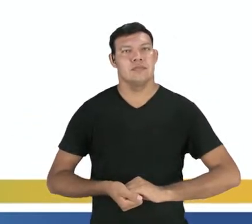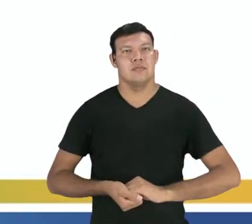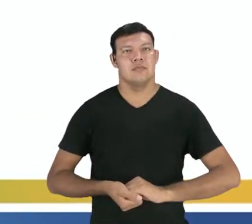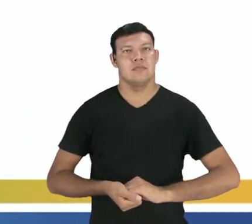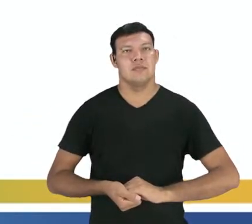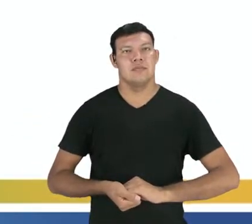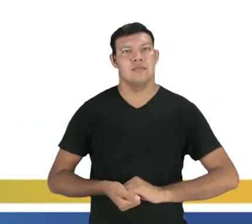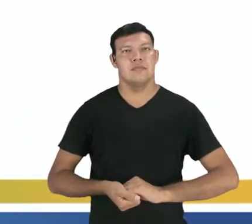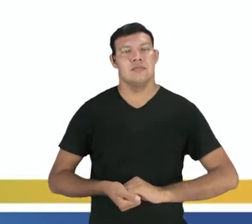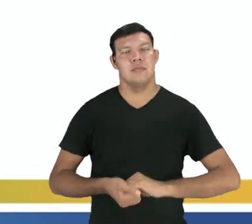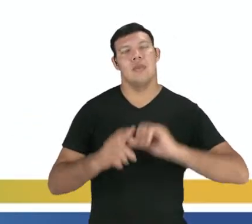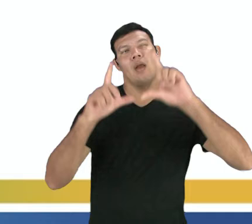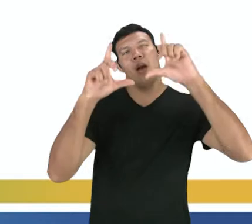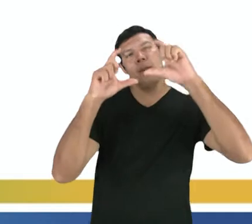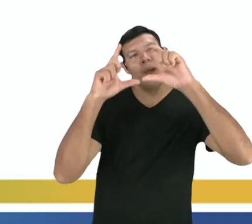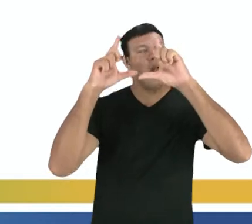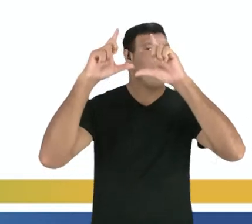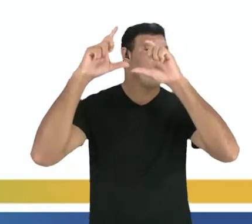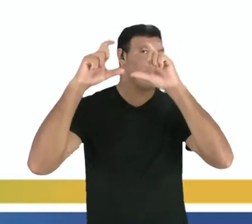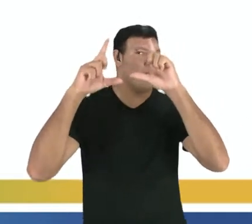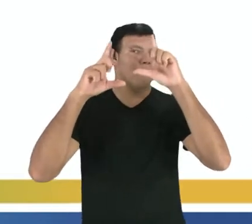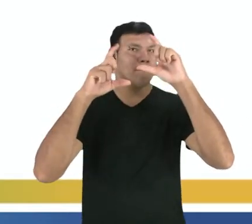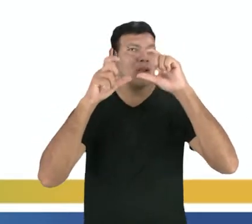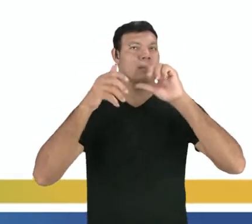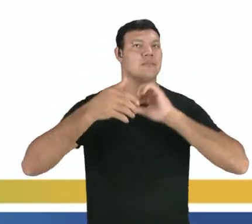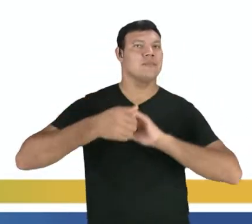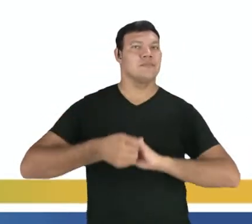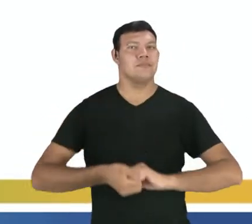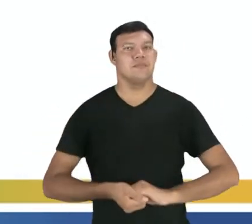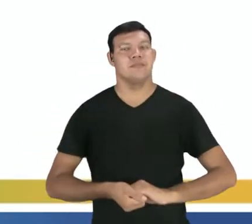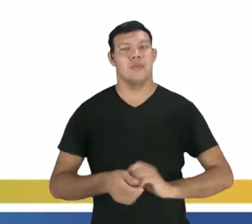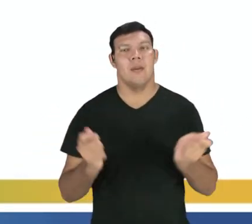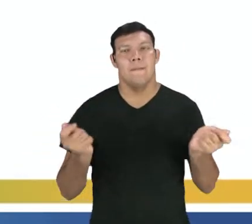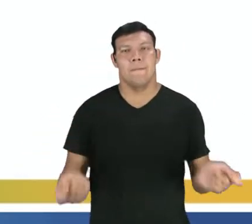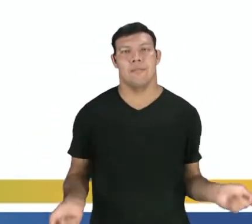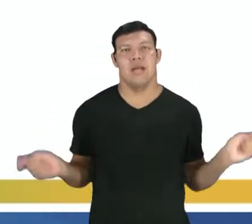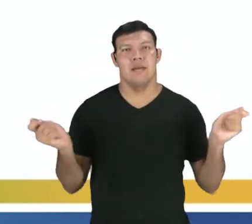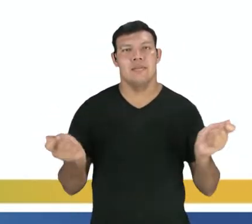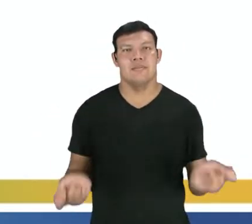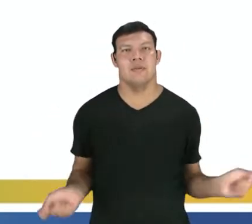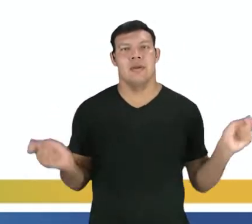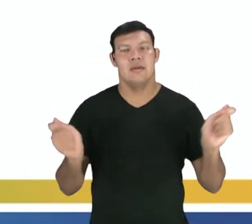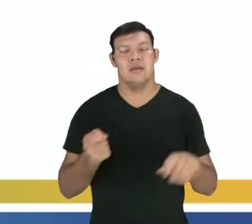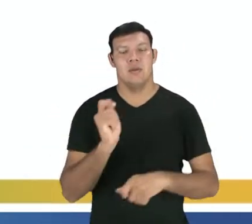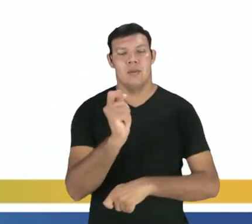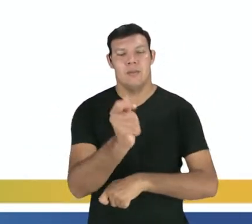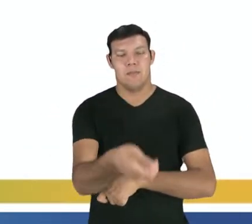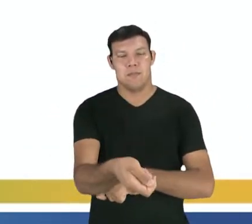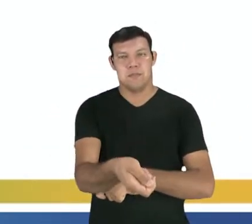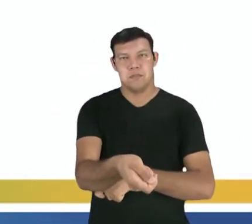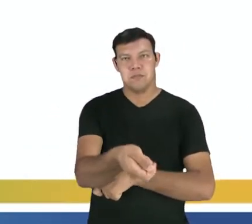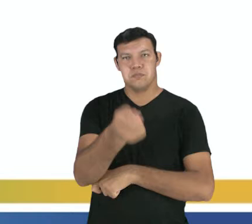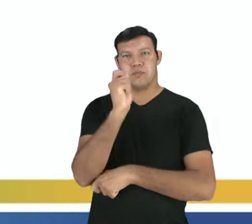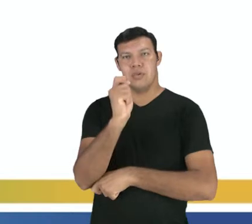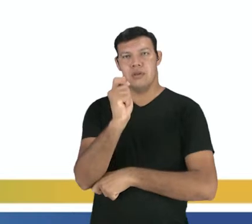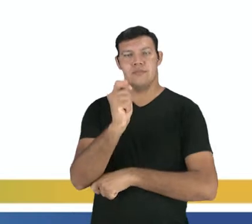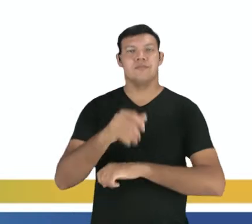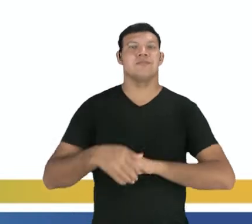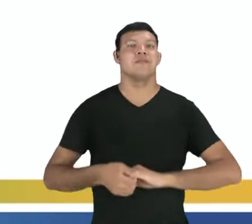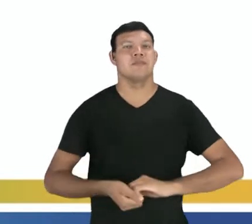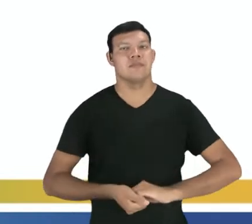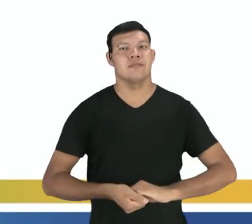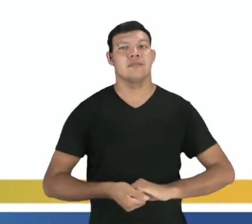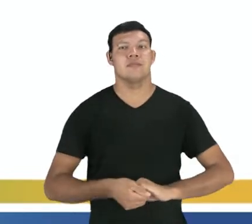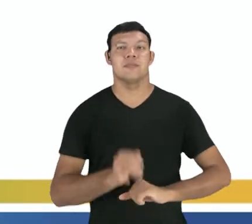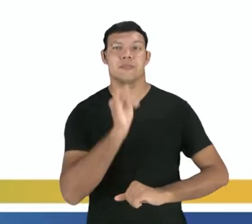taking photos, é tirar fotos, skipping rope, pular corda, e fishing, que é pescar. E aí eu